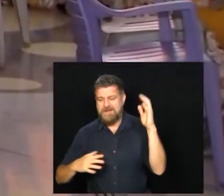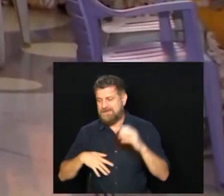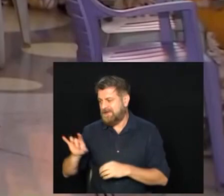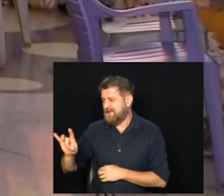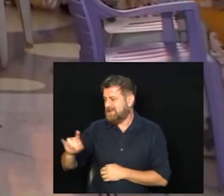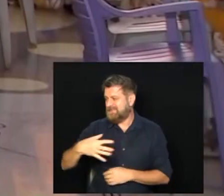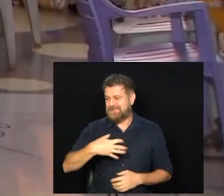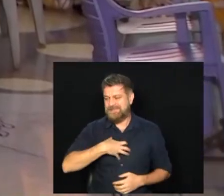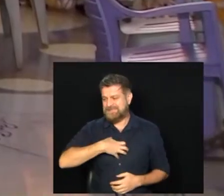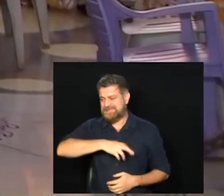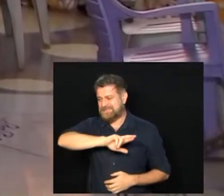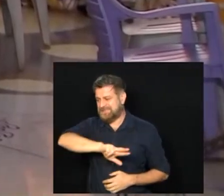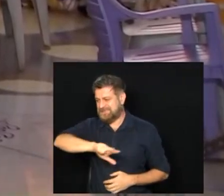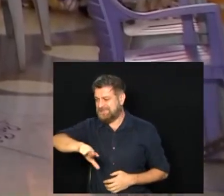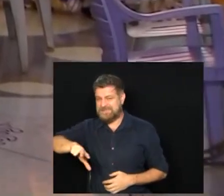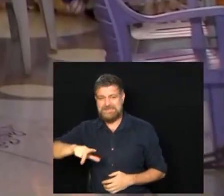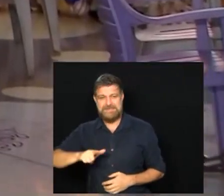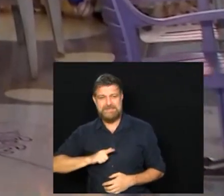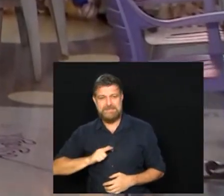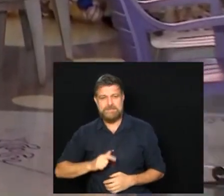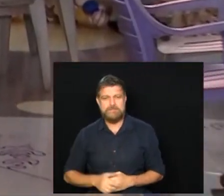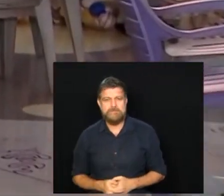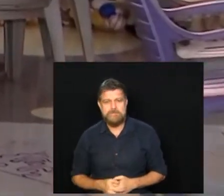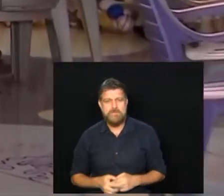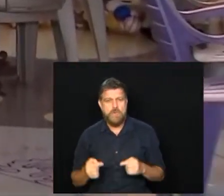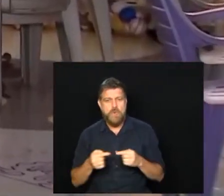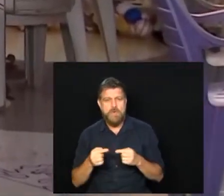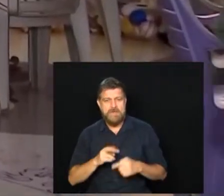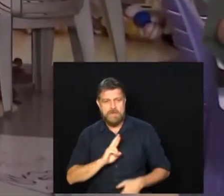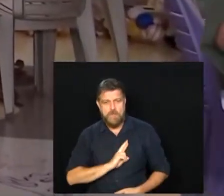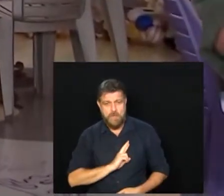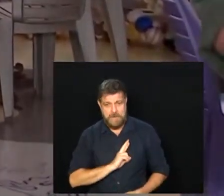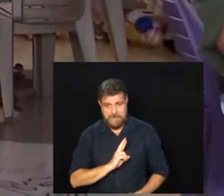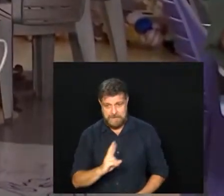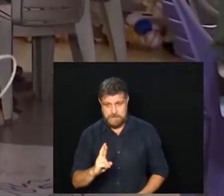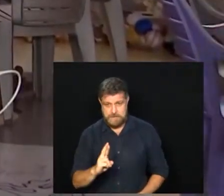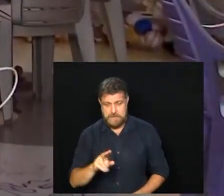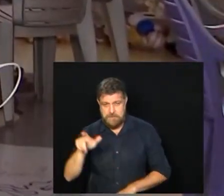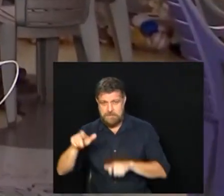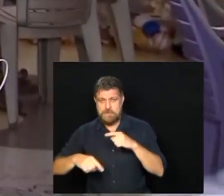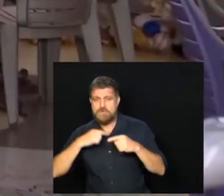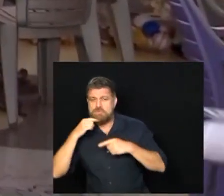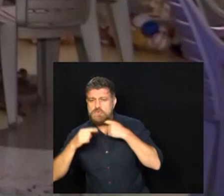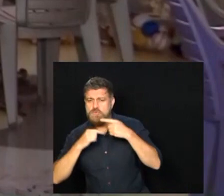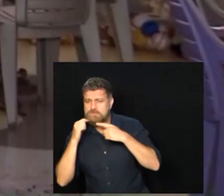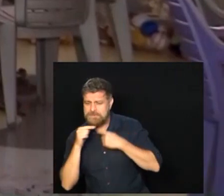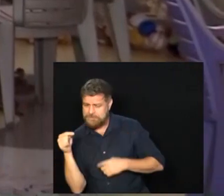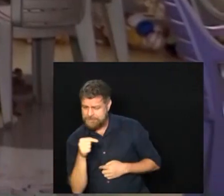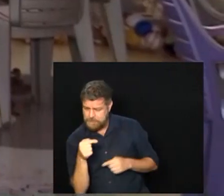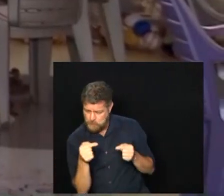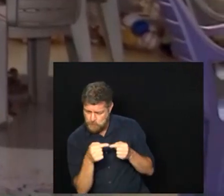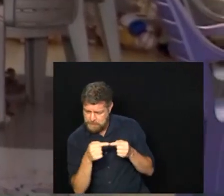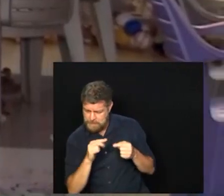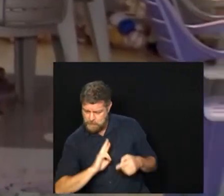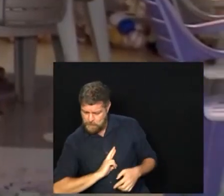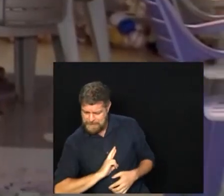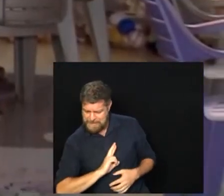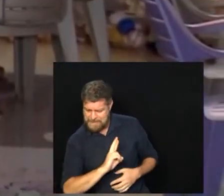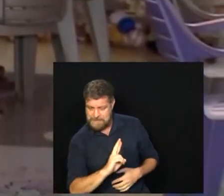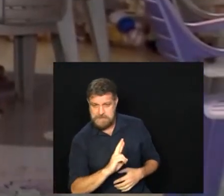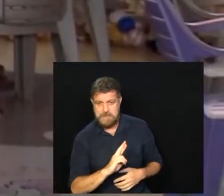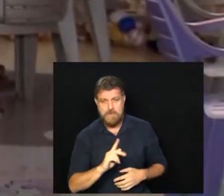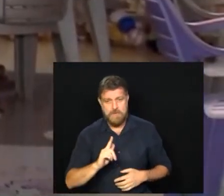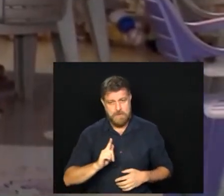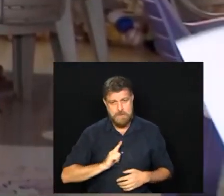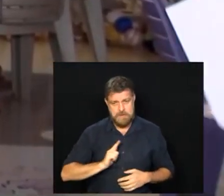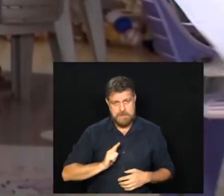uma coisa, né? Tem alguma coisa a ver com religião? Essa certamente é uma dúvida que muita gente deve ter, né, Sarasvati? Tem alguma